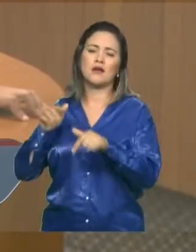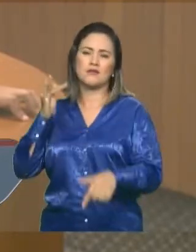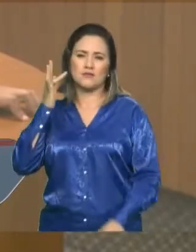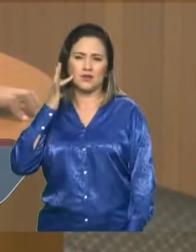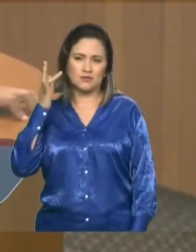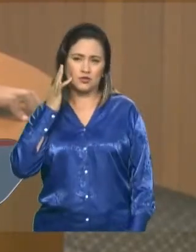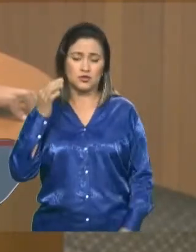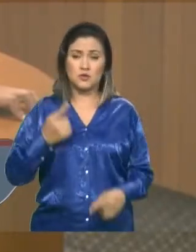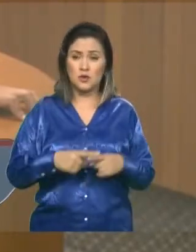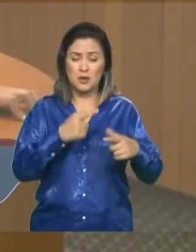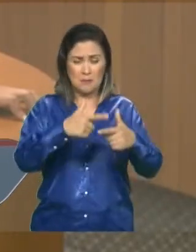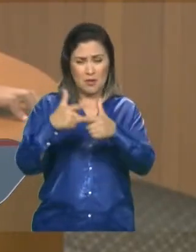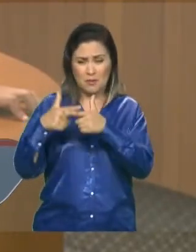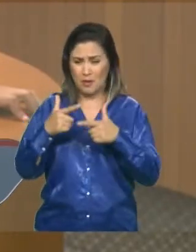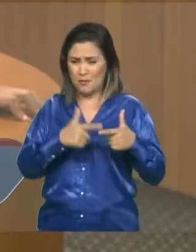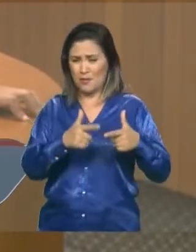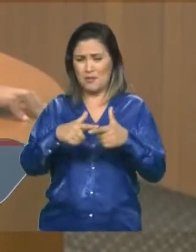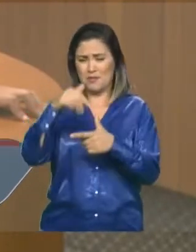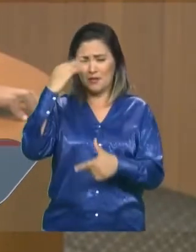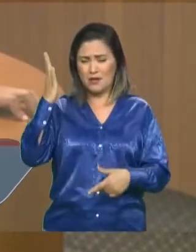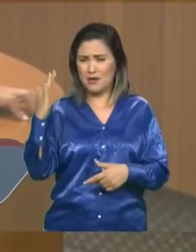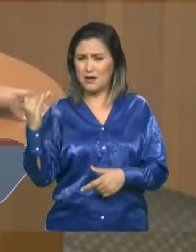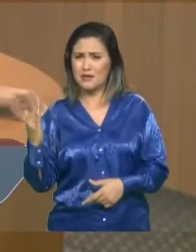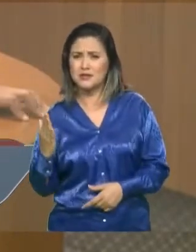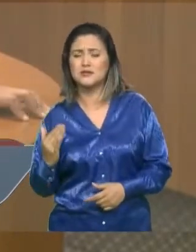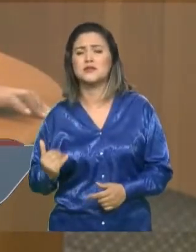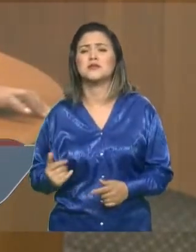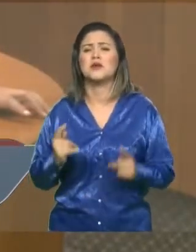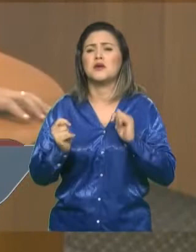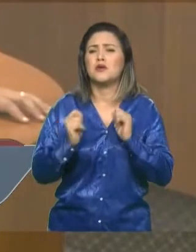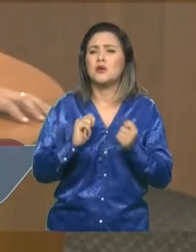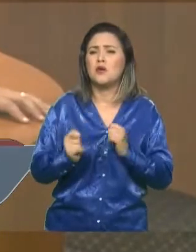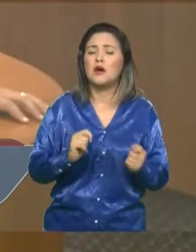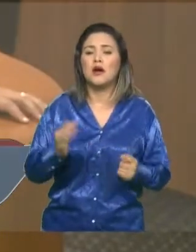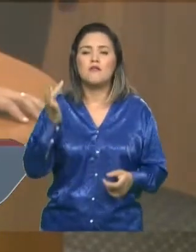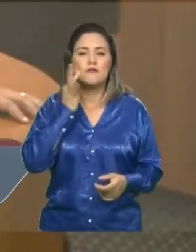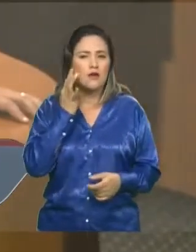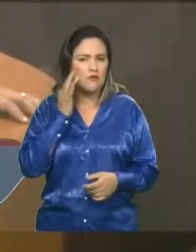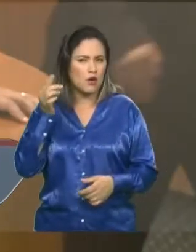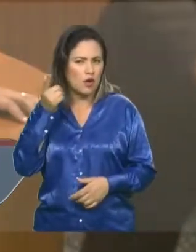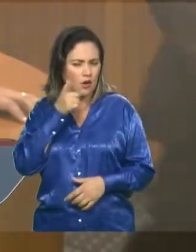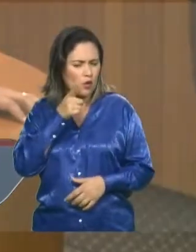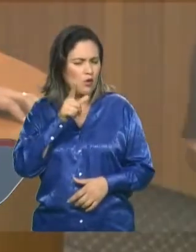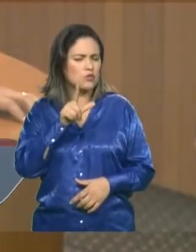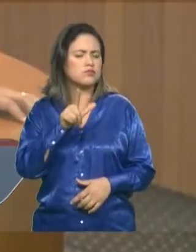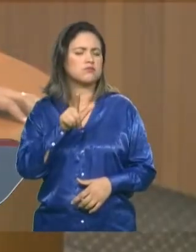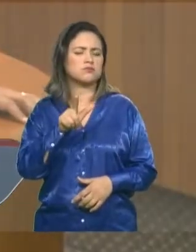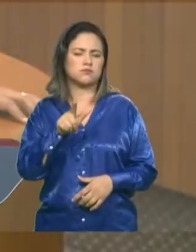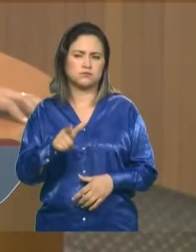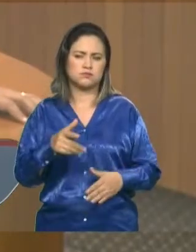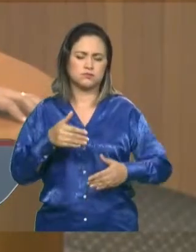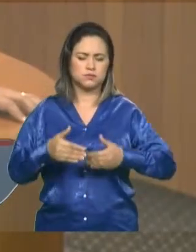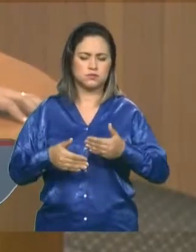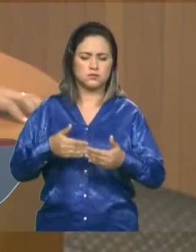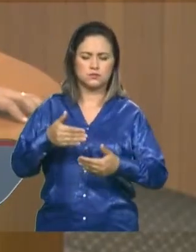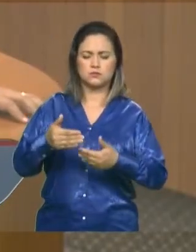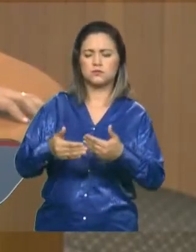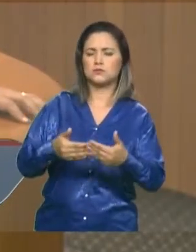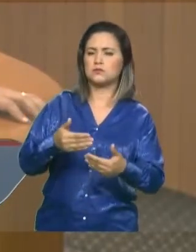enfrenta, Flávio Dino consegue conduzir a embarcação e seguir no rumo correto.